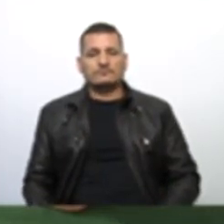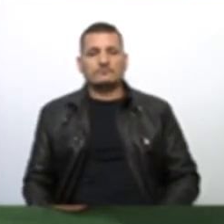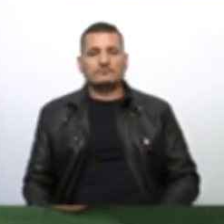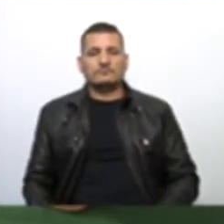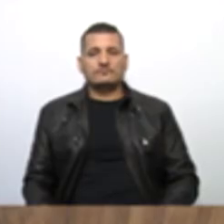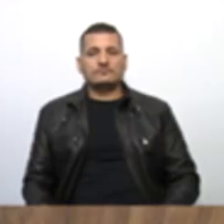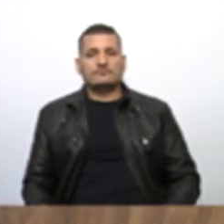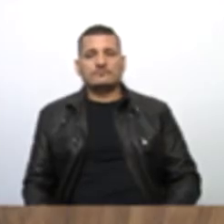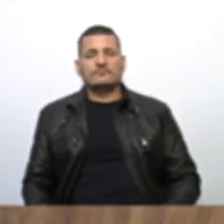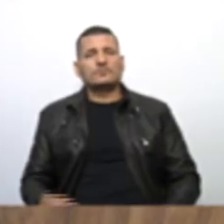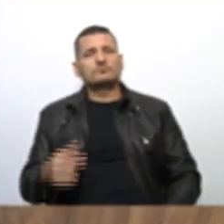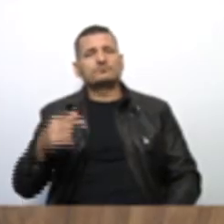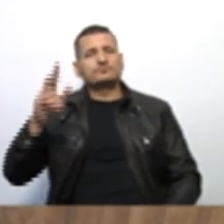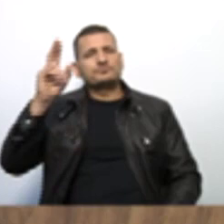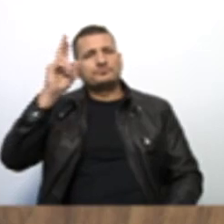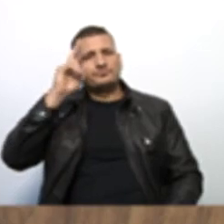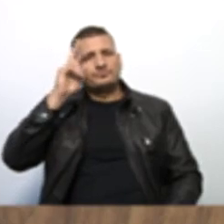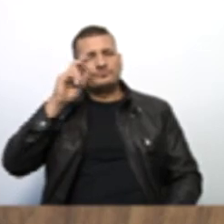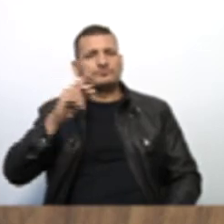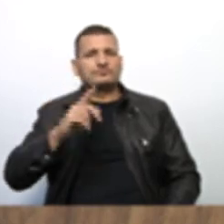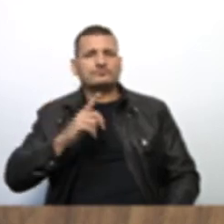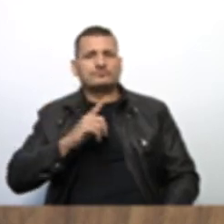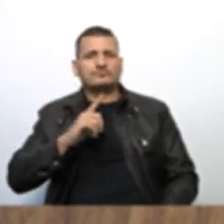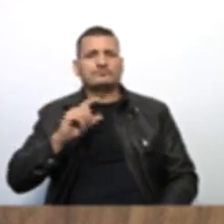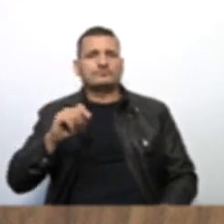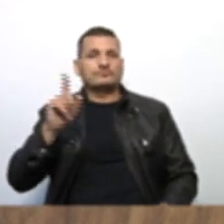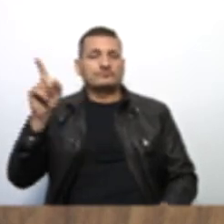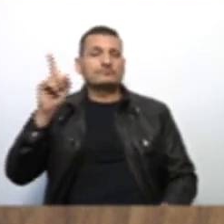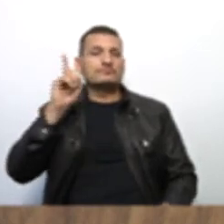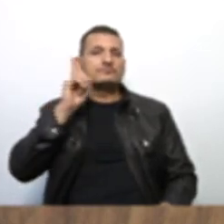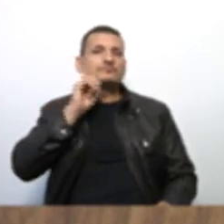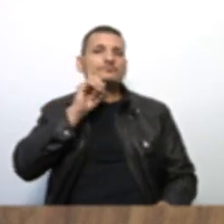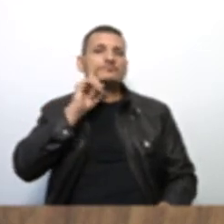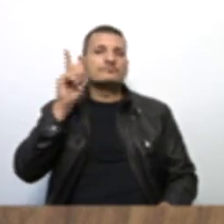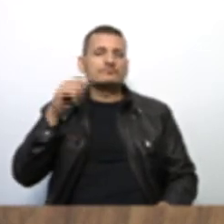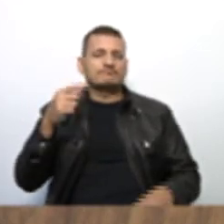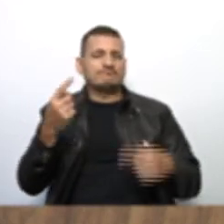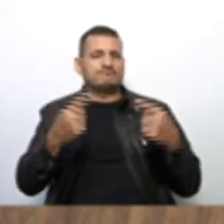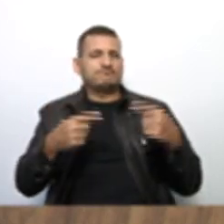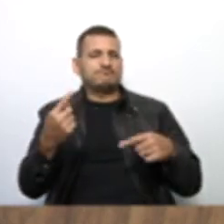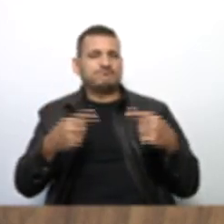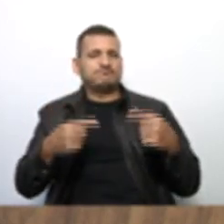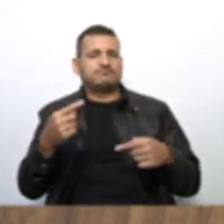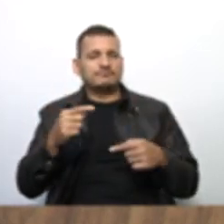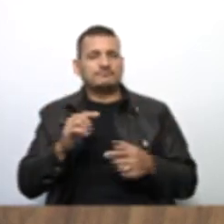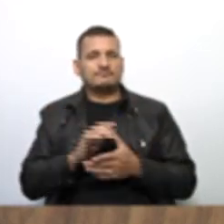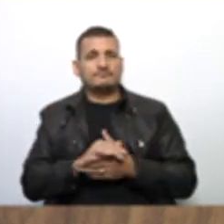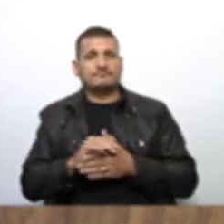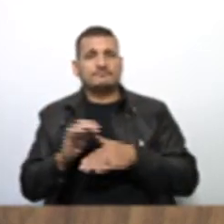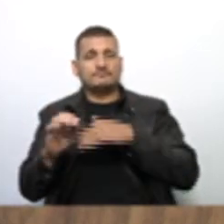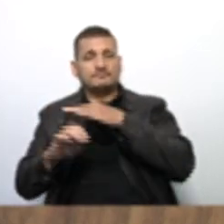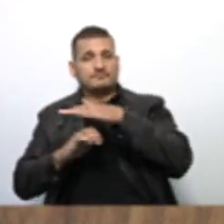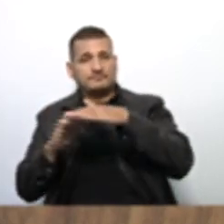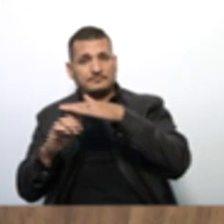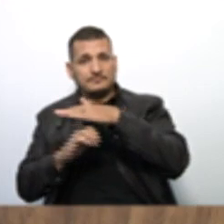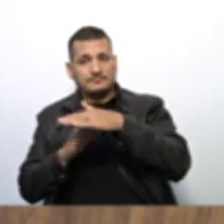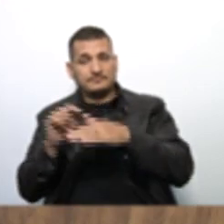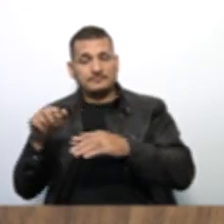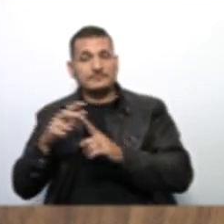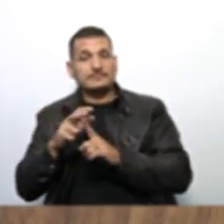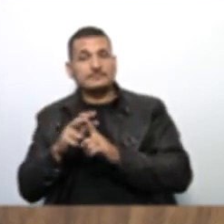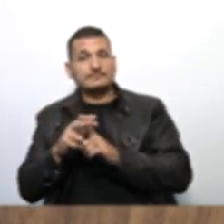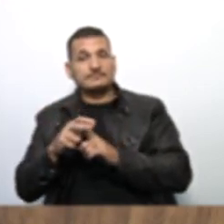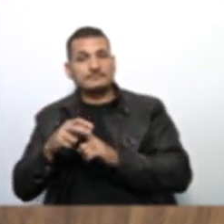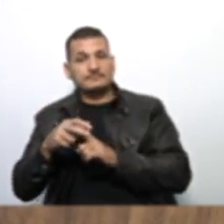internet. Eu lembro que tinha uma batalha comercial nos Estados Unidos, eu acho que isso tem uns 2 anos, em que uma empresa, hackers de uma empresa,